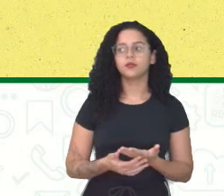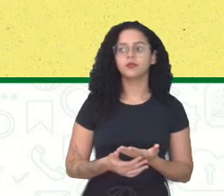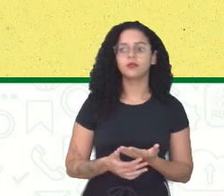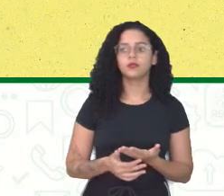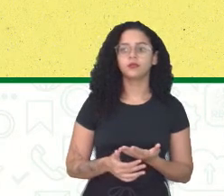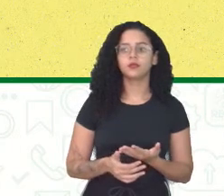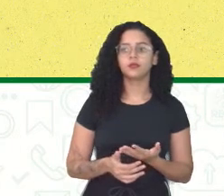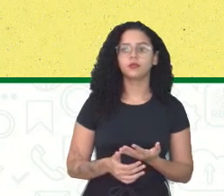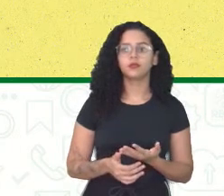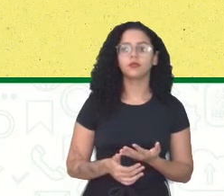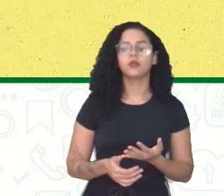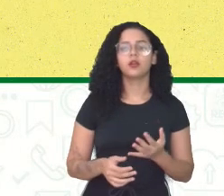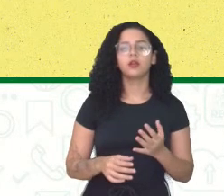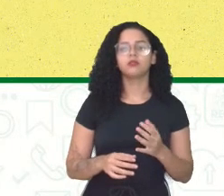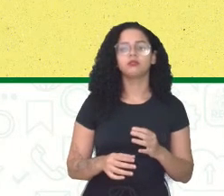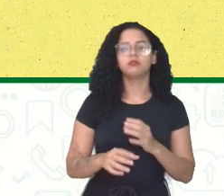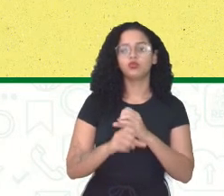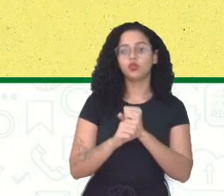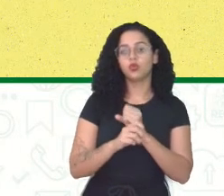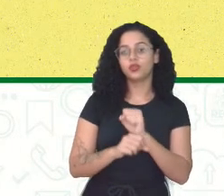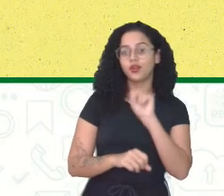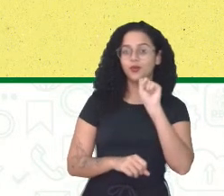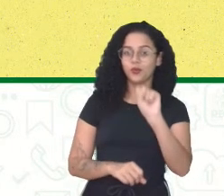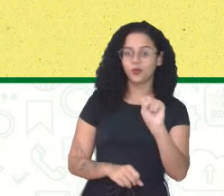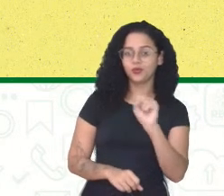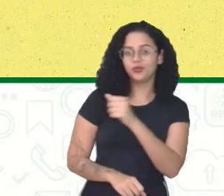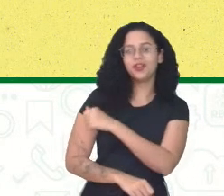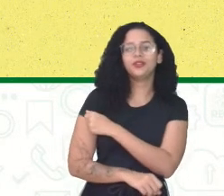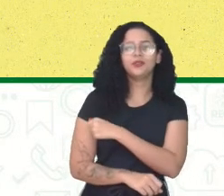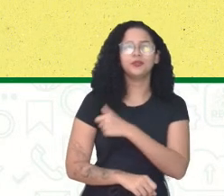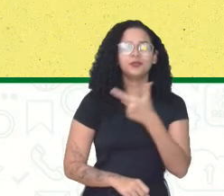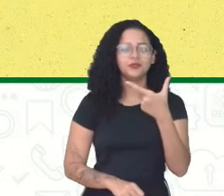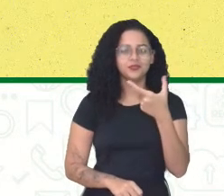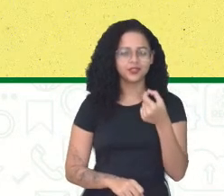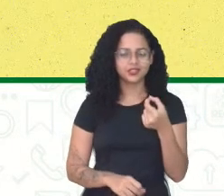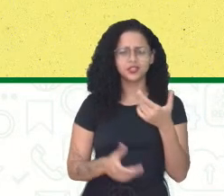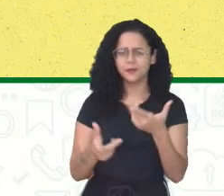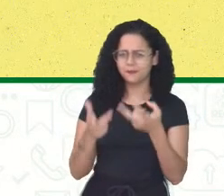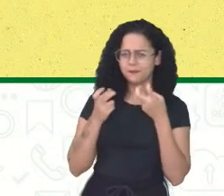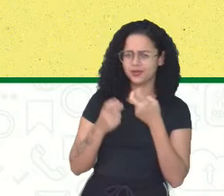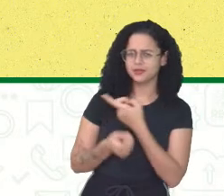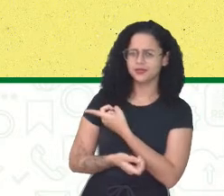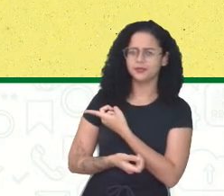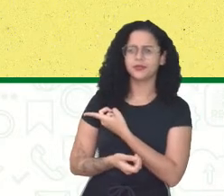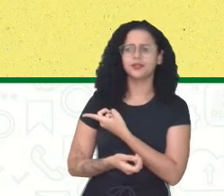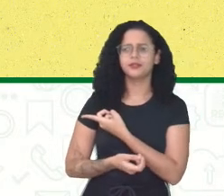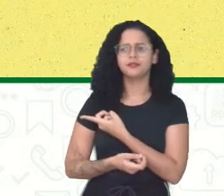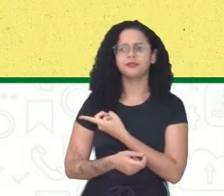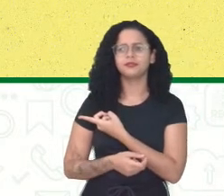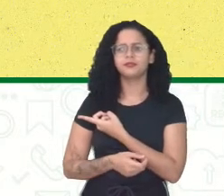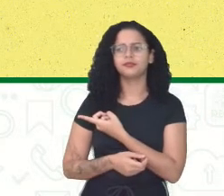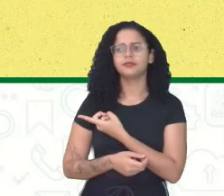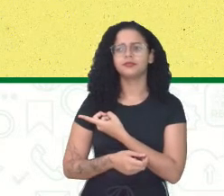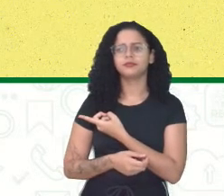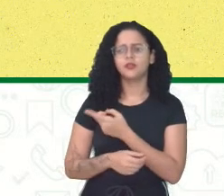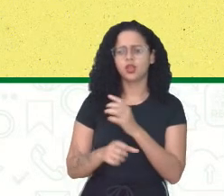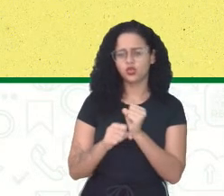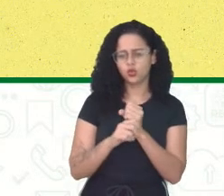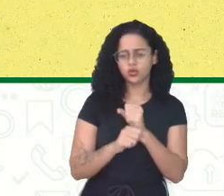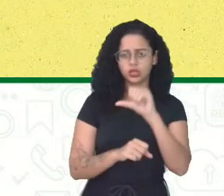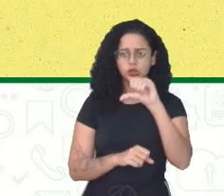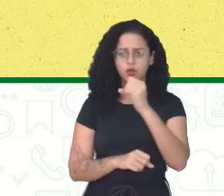a nota 8 foi tirada por 20 alunos, perceberam isso? E a nota